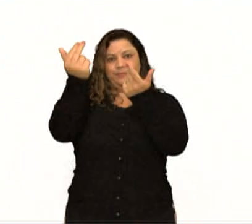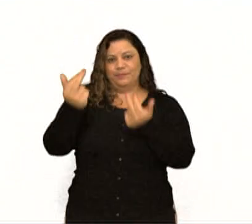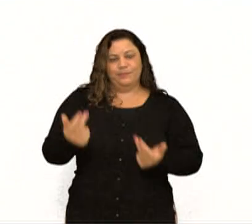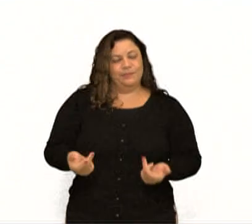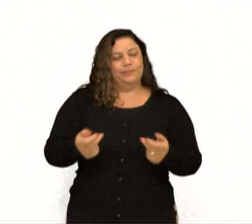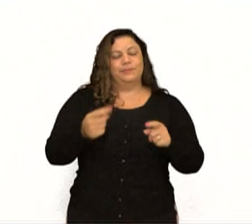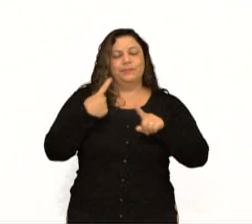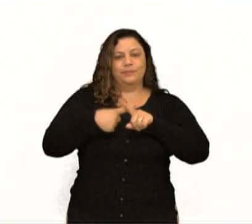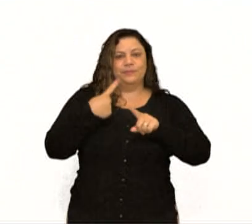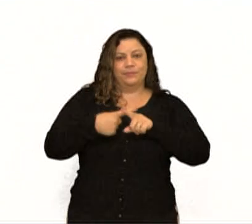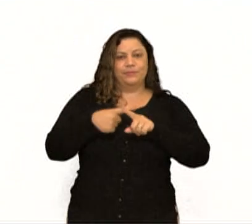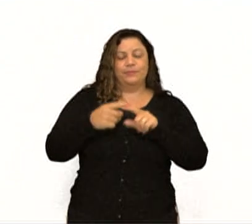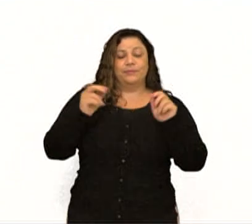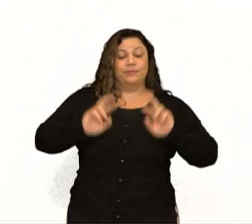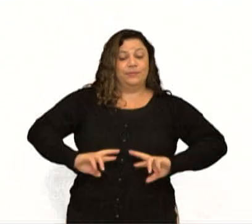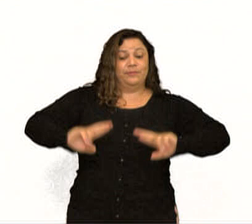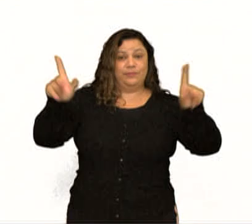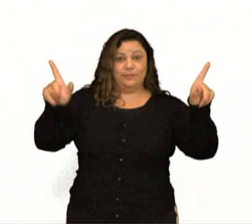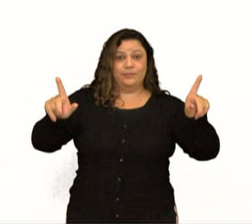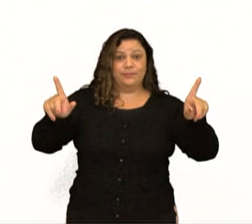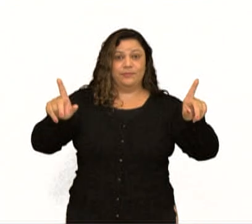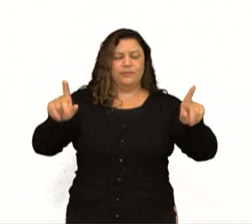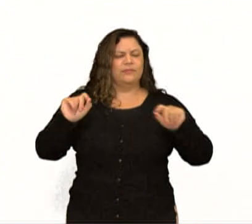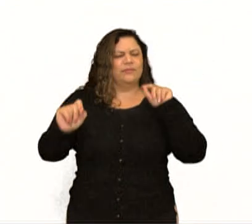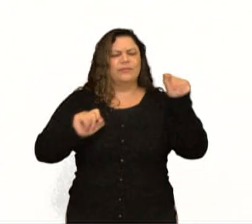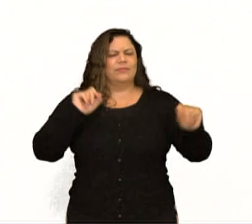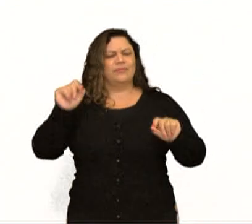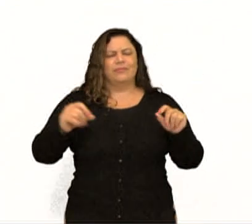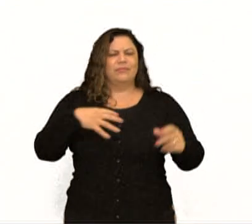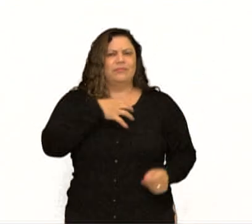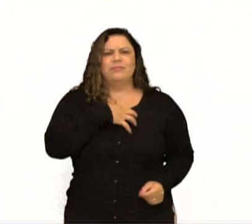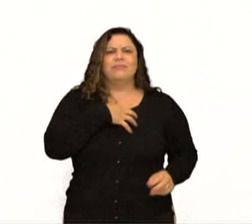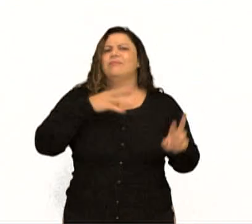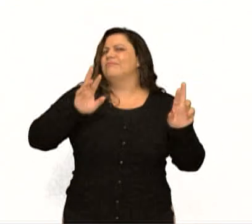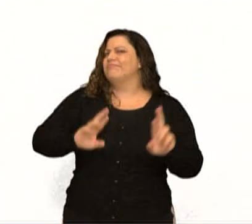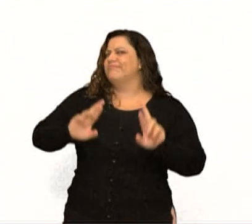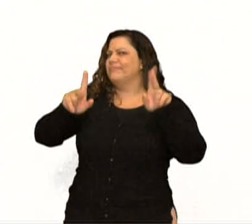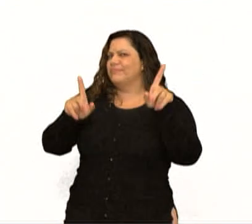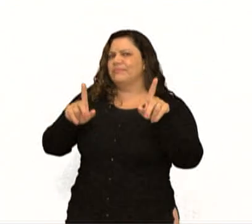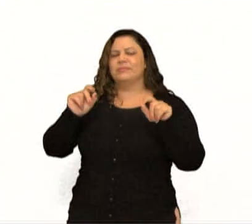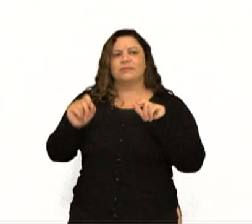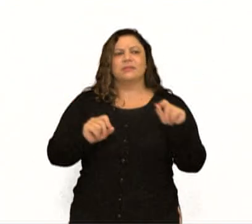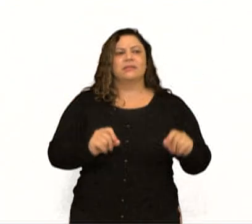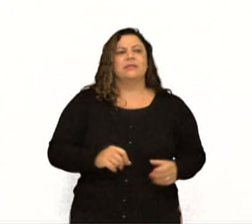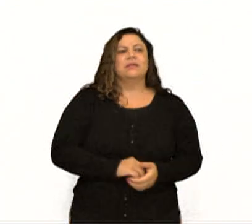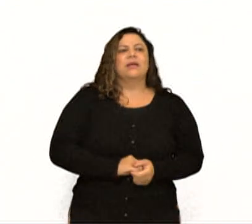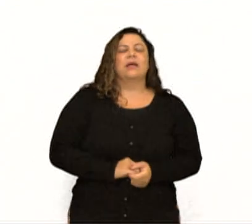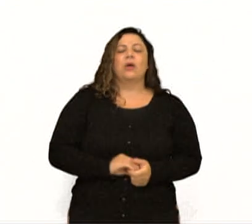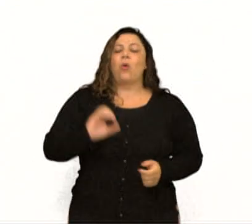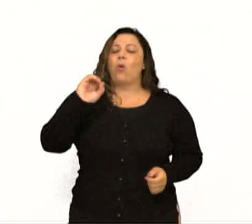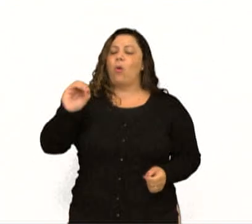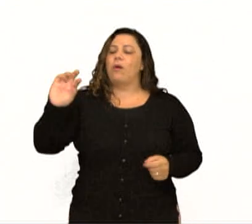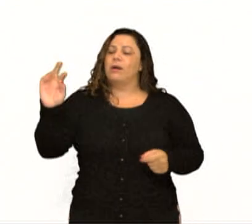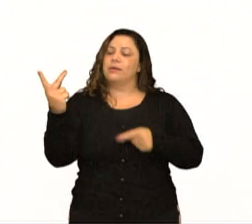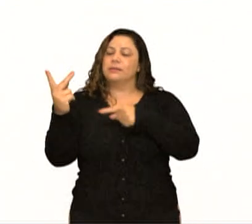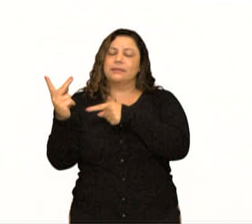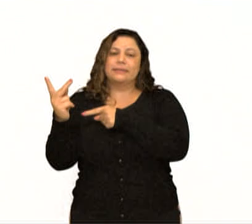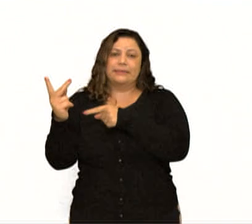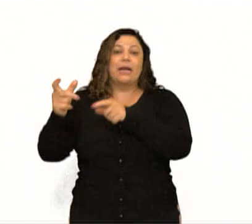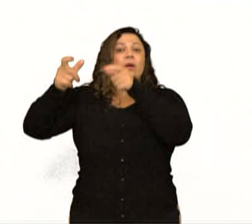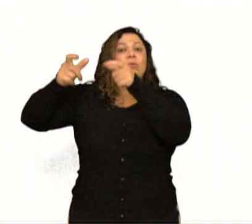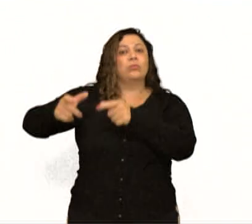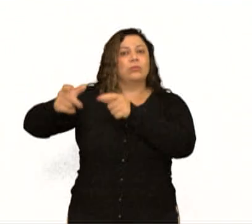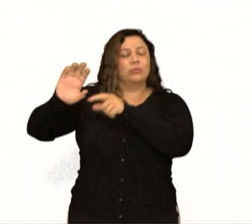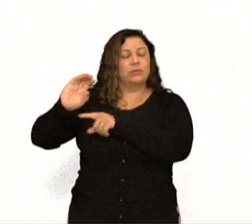substâncias diferentes. Em que sentido elas são diferentes, professor? Na posição do OH. Aqui,